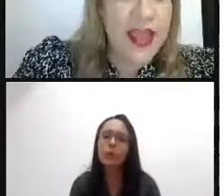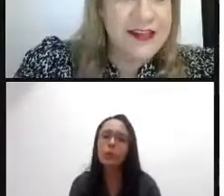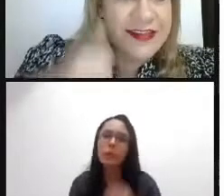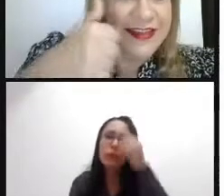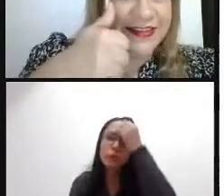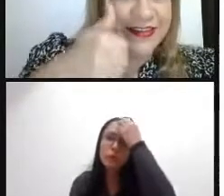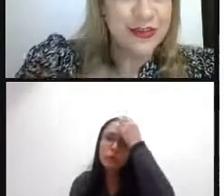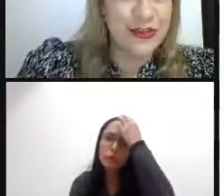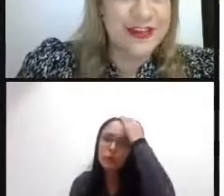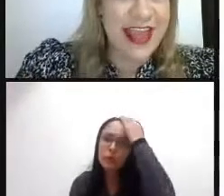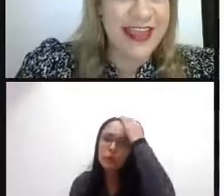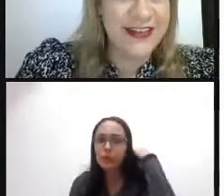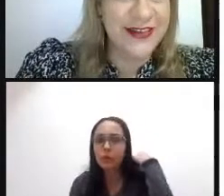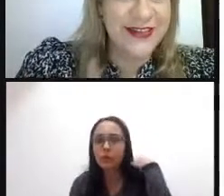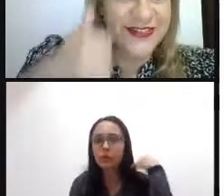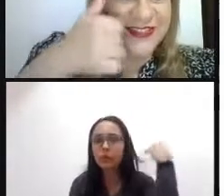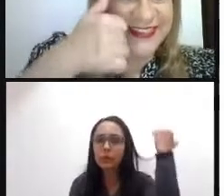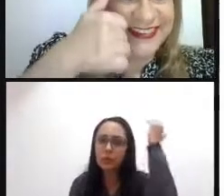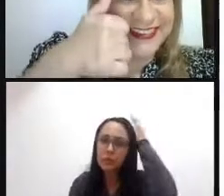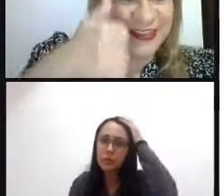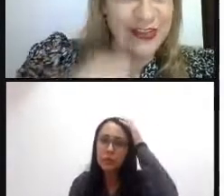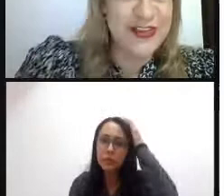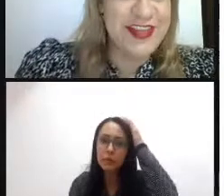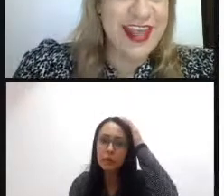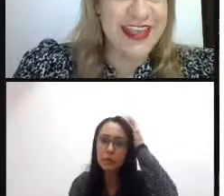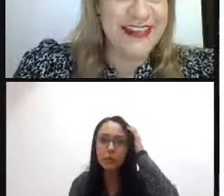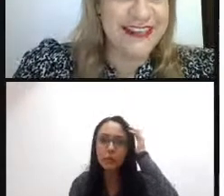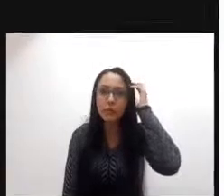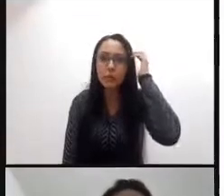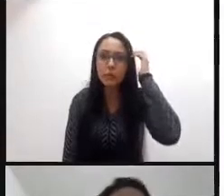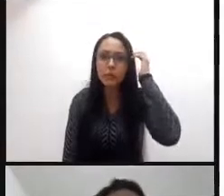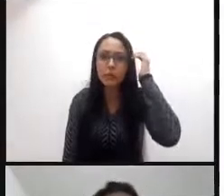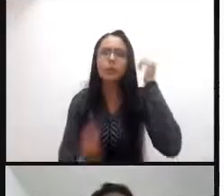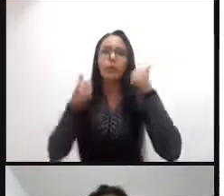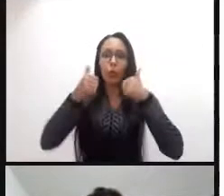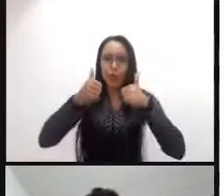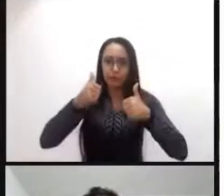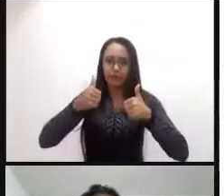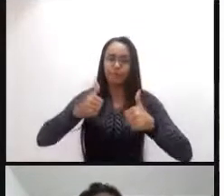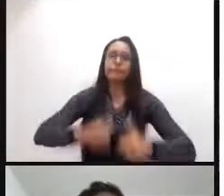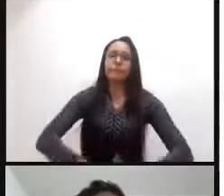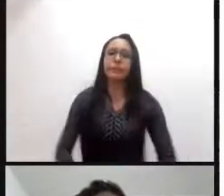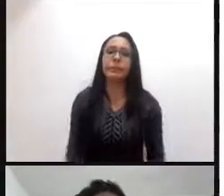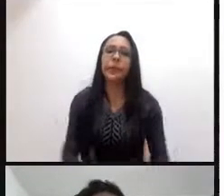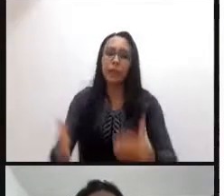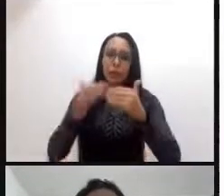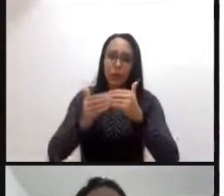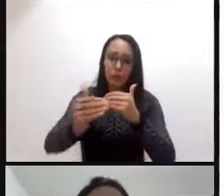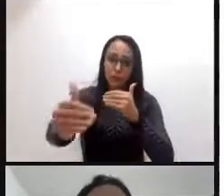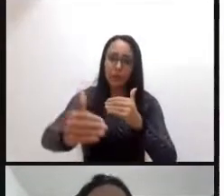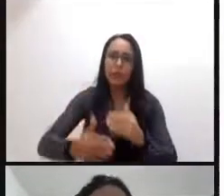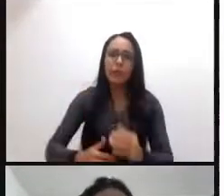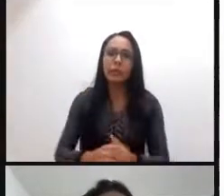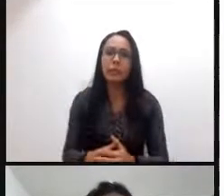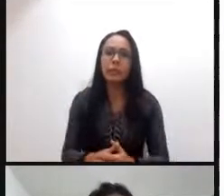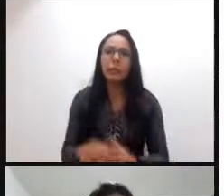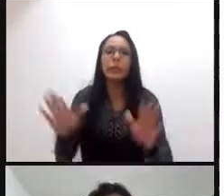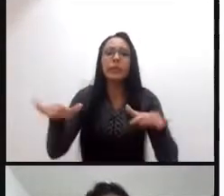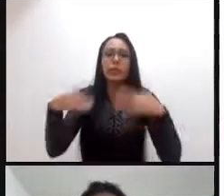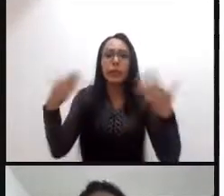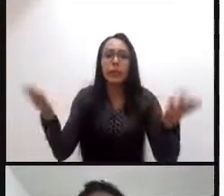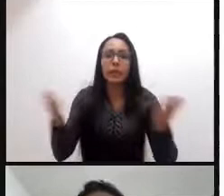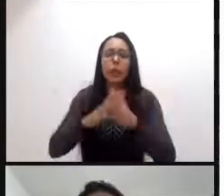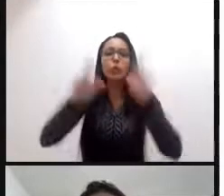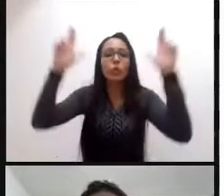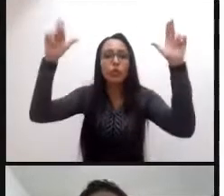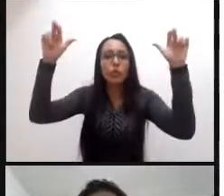Tá ok, sim. Estão conseguindo me ver? Está certo, né? Okay. Pois vamos lá começar, então. Então, o nosso tema de